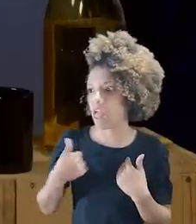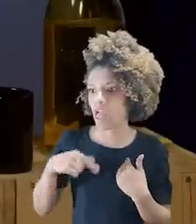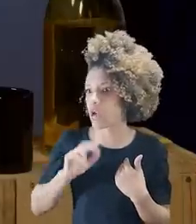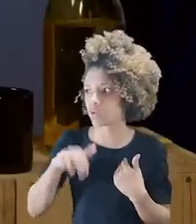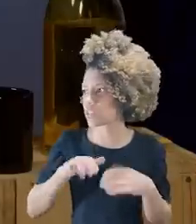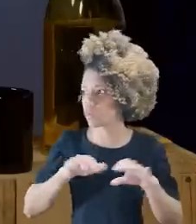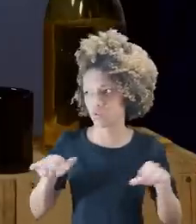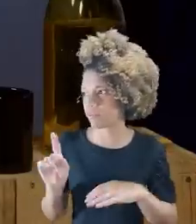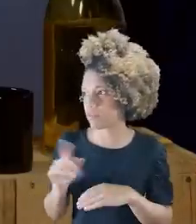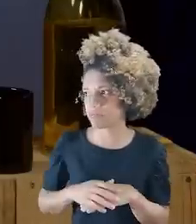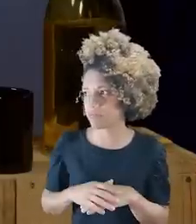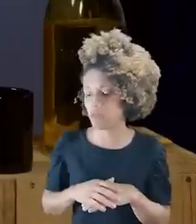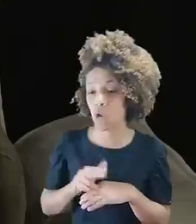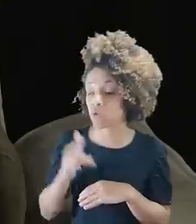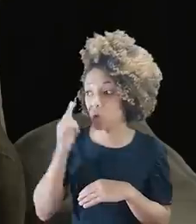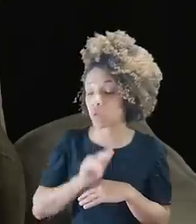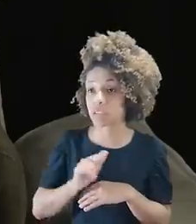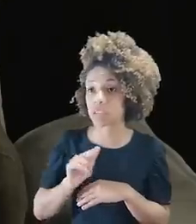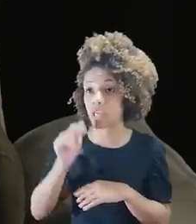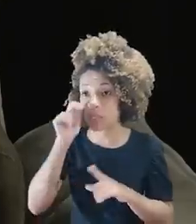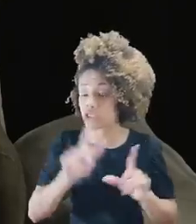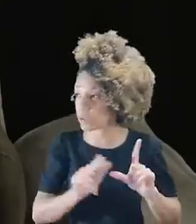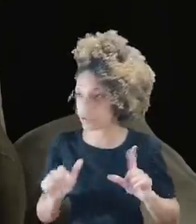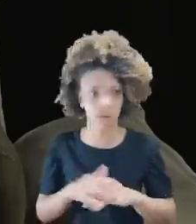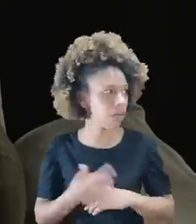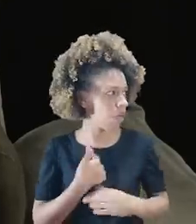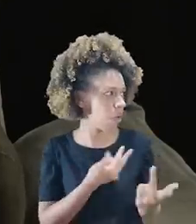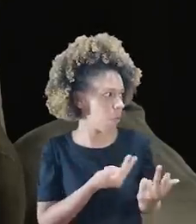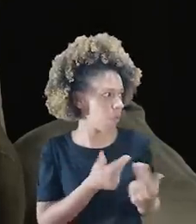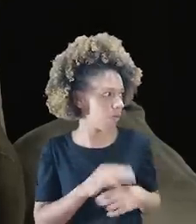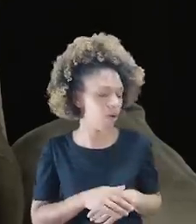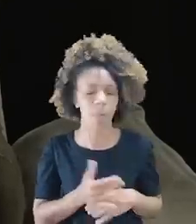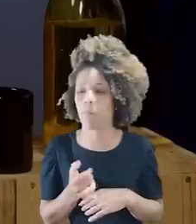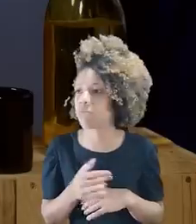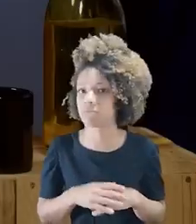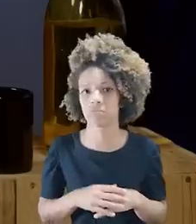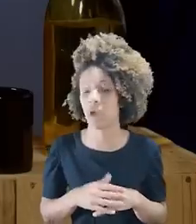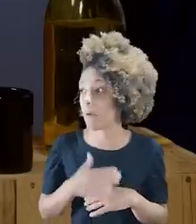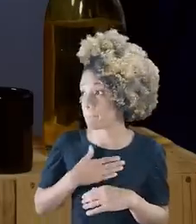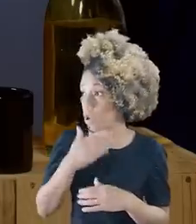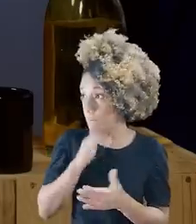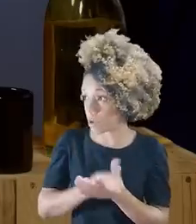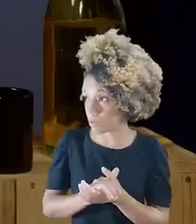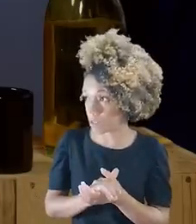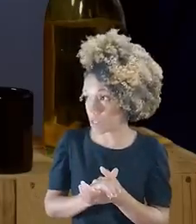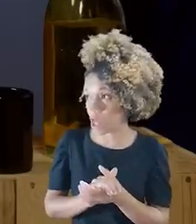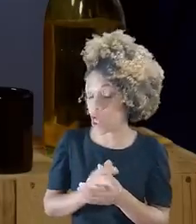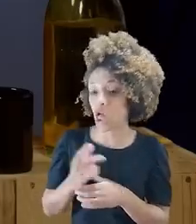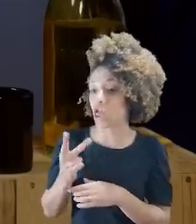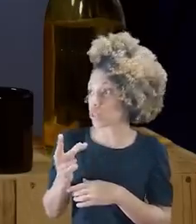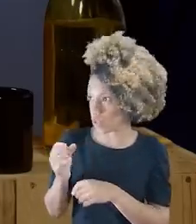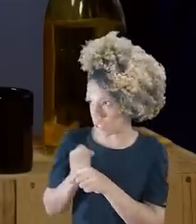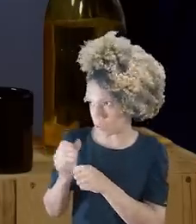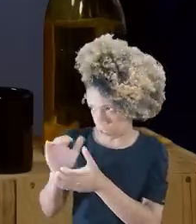sofá nunca consegui assistir uma série sou eu sou eu uma bosta o meu marido ele fica 12 anos a gente tá